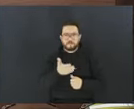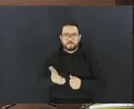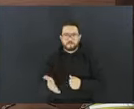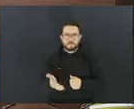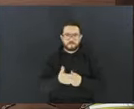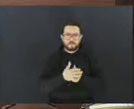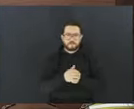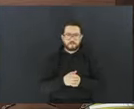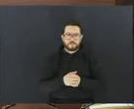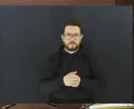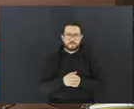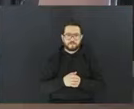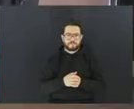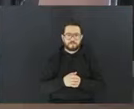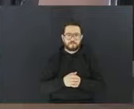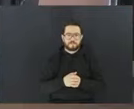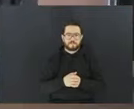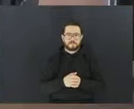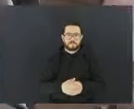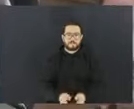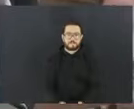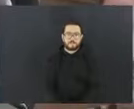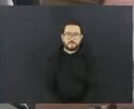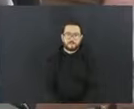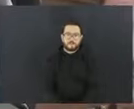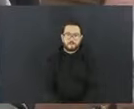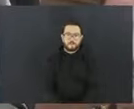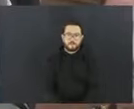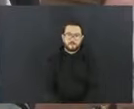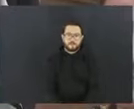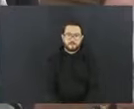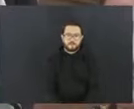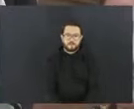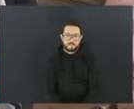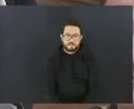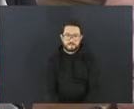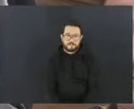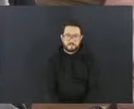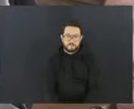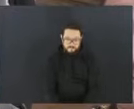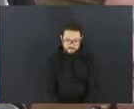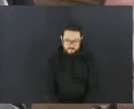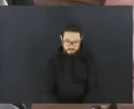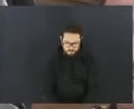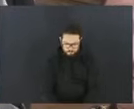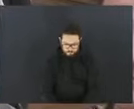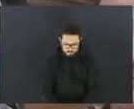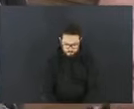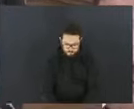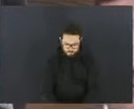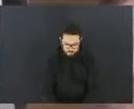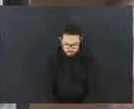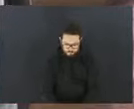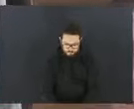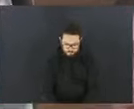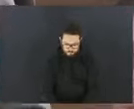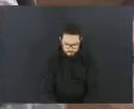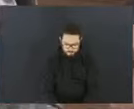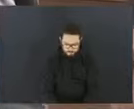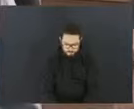senhor presidente, pela concessão da palavra. Eu cumprimento aqui o comandante Hudson, na pessoa do comandante, cumprimento a todos que